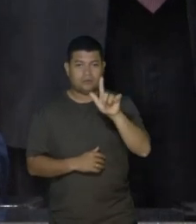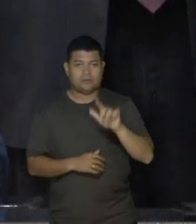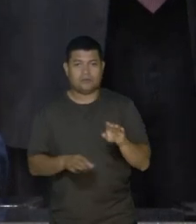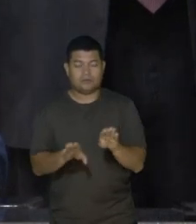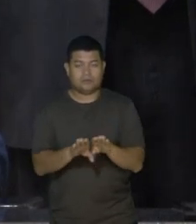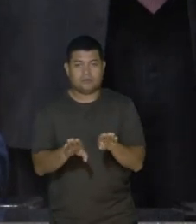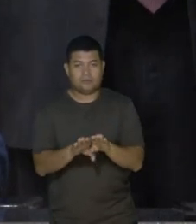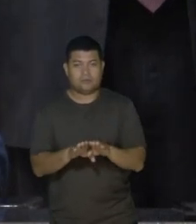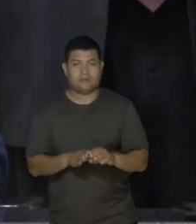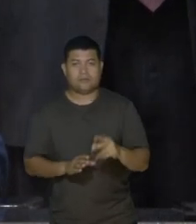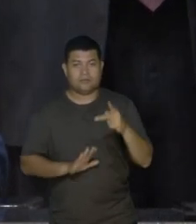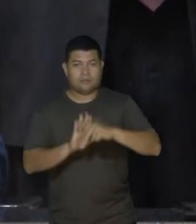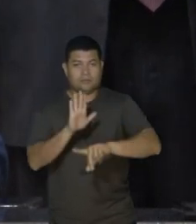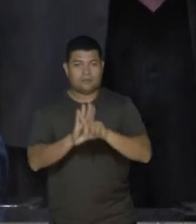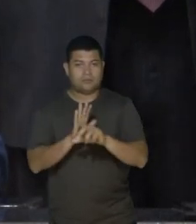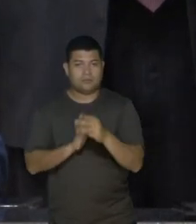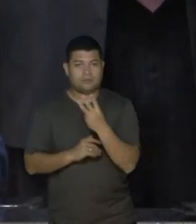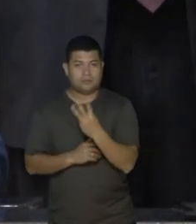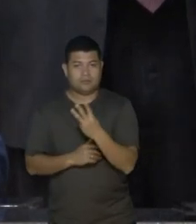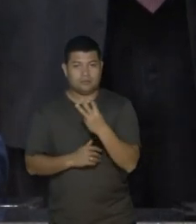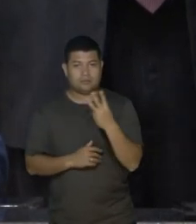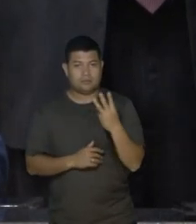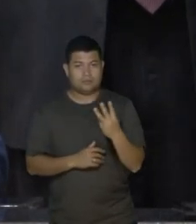ainda projeto de lei número